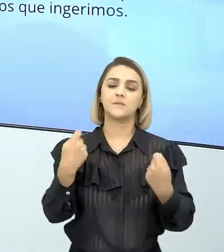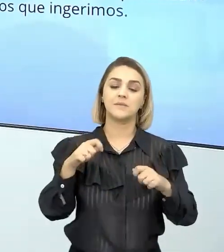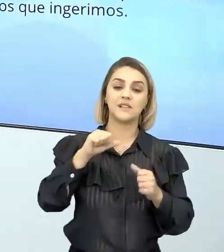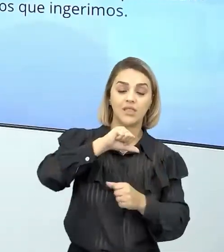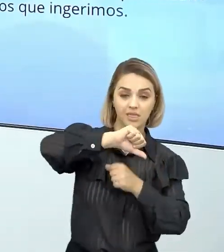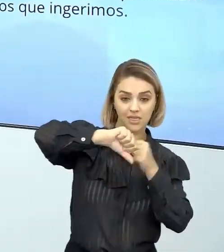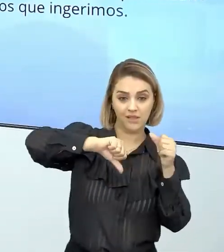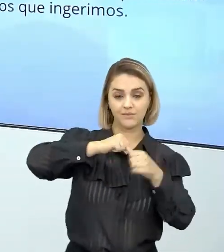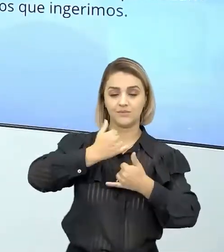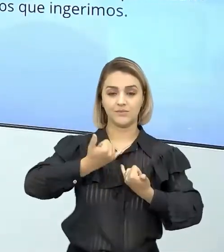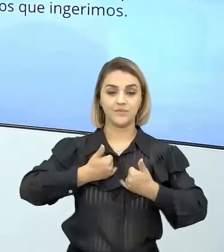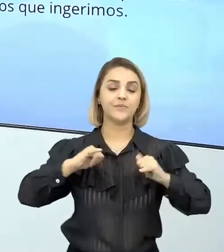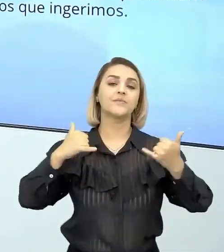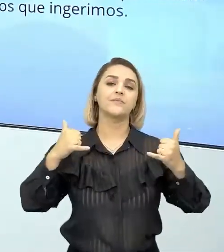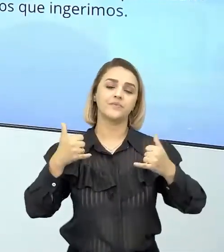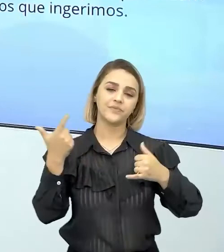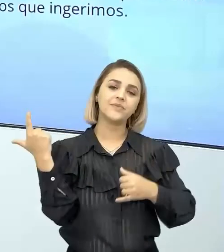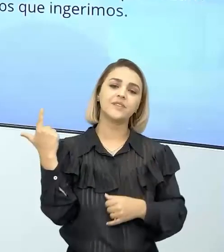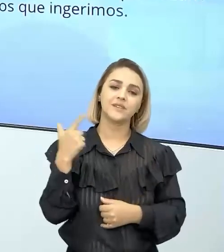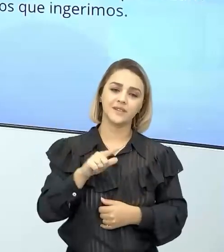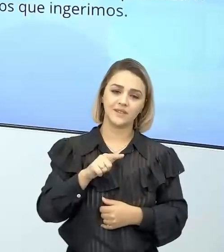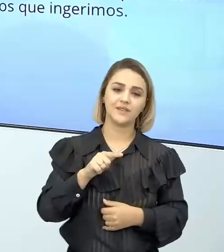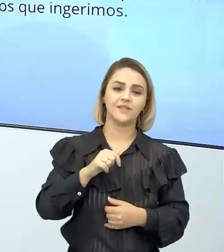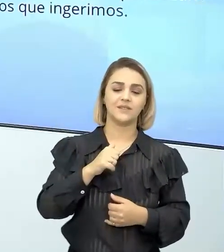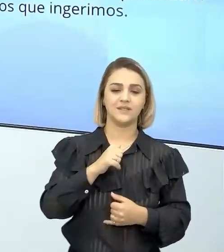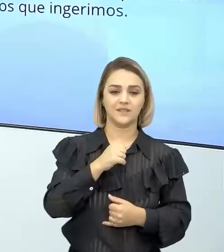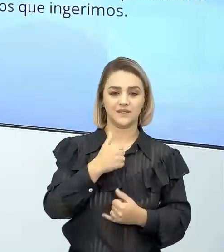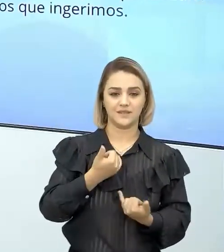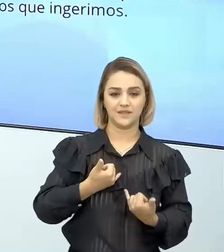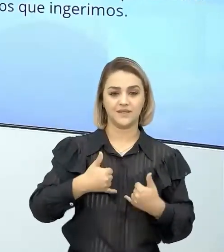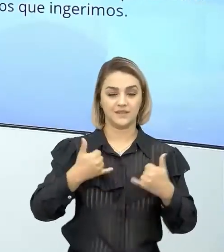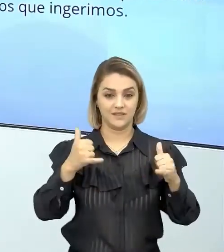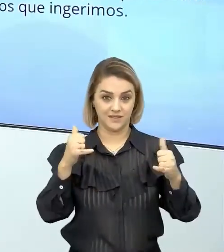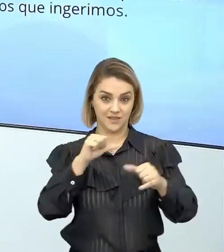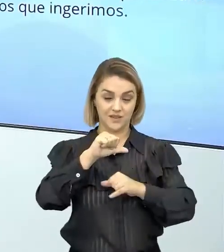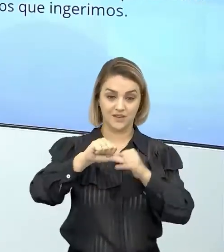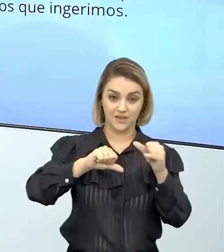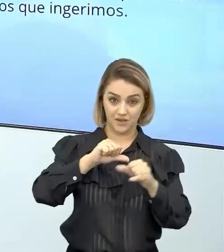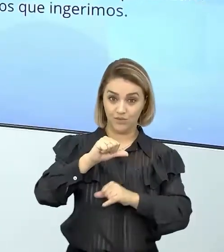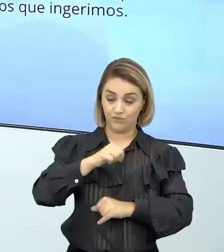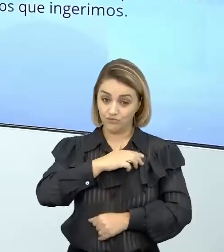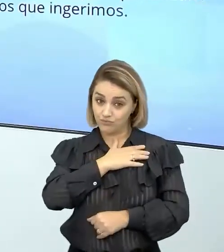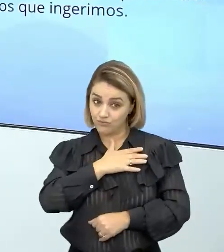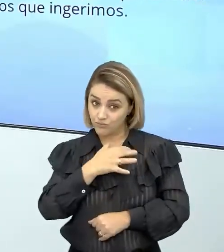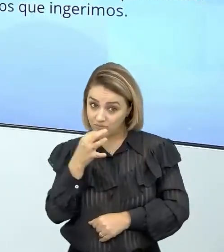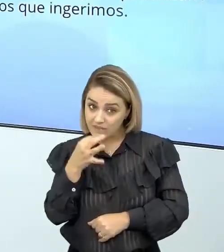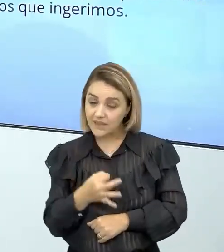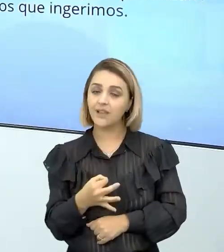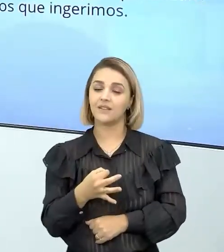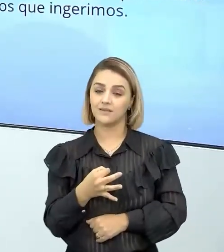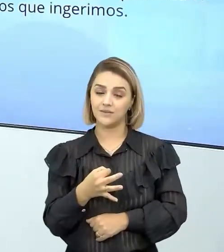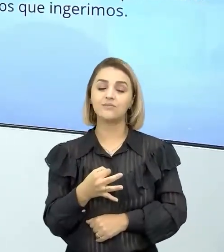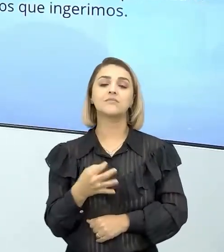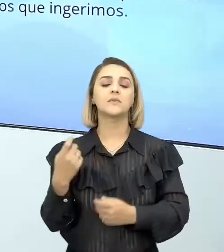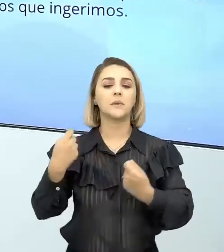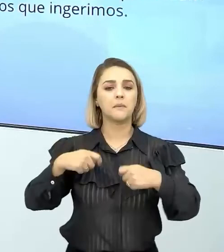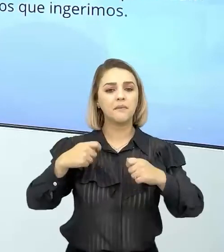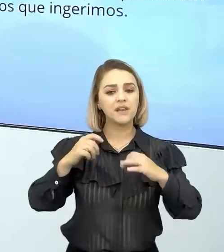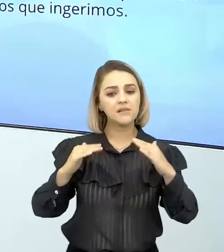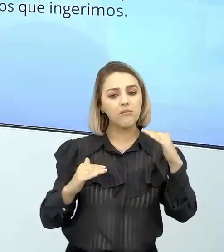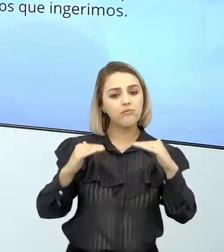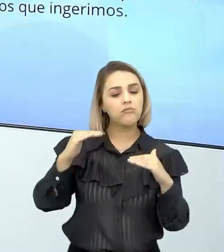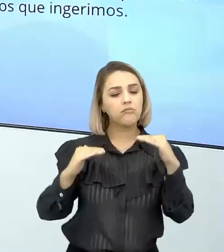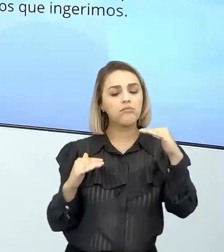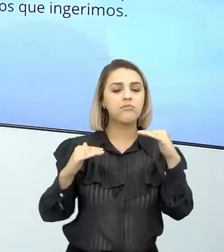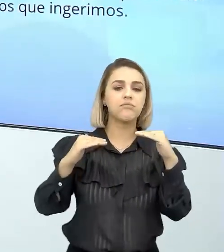de energia. E para que essas transformações de energia ocorram de maneira satisfatória, é necessário que um equilíbrio químico